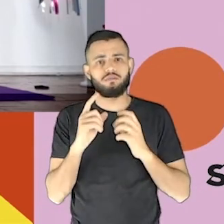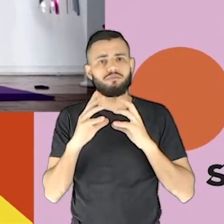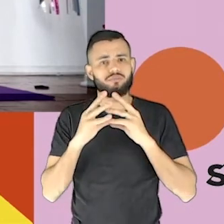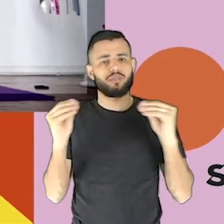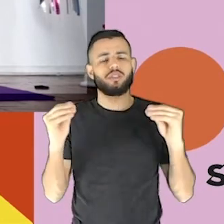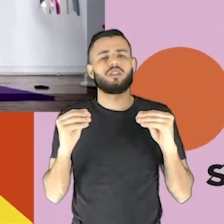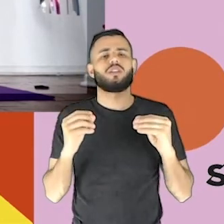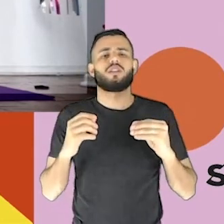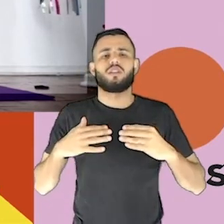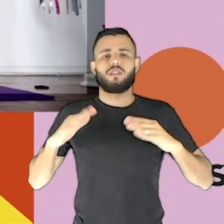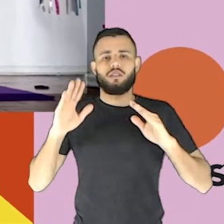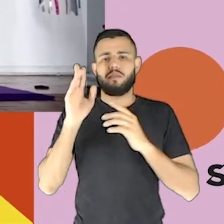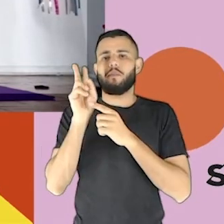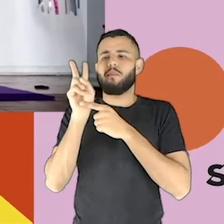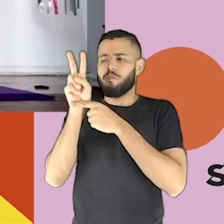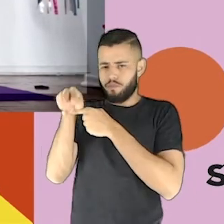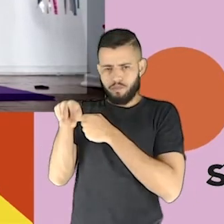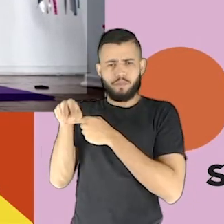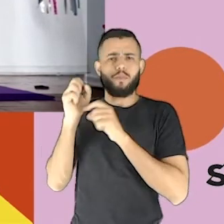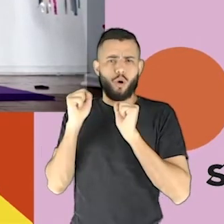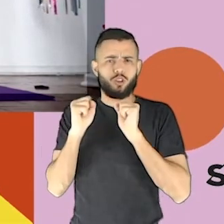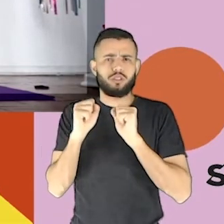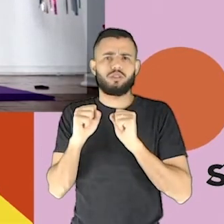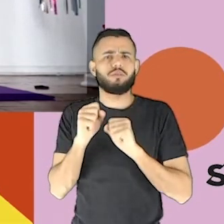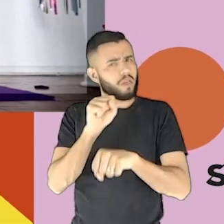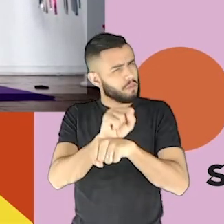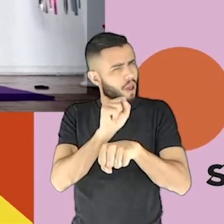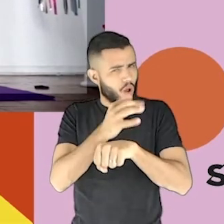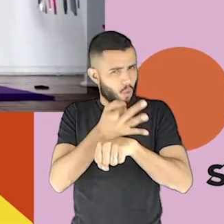as pernas. Senão, fica aqui um pouquinho comigo.